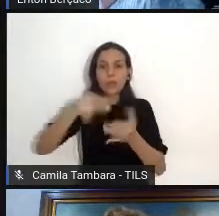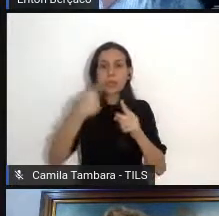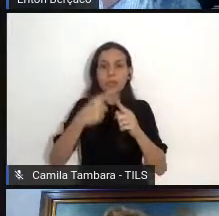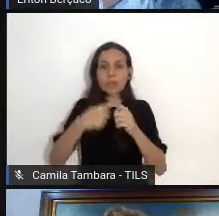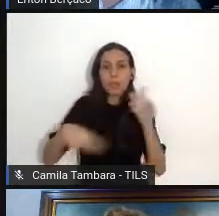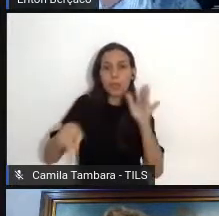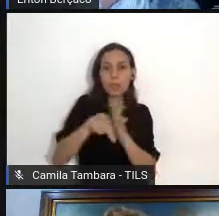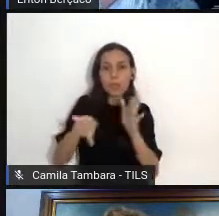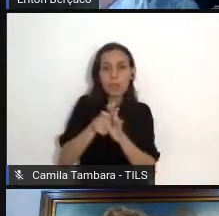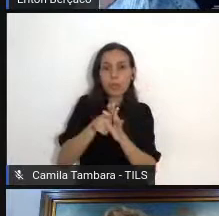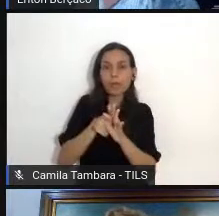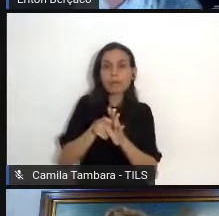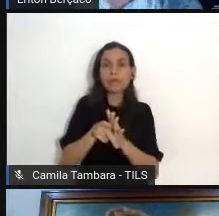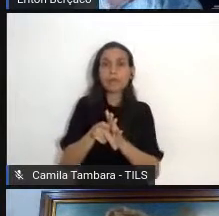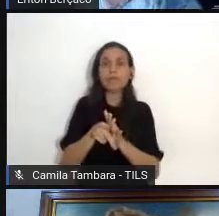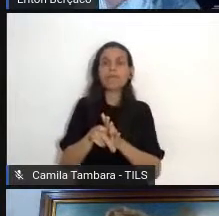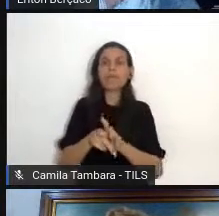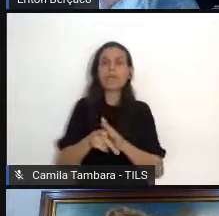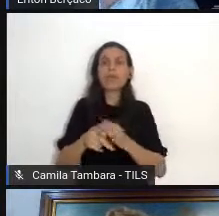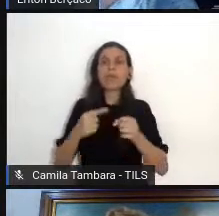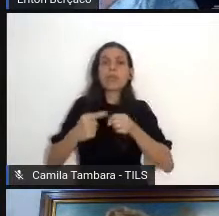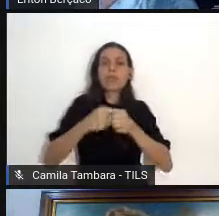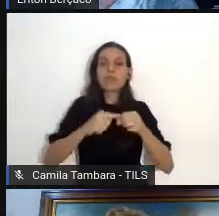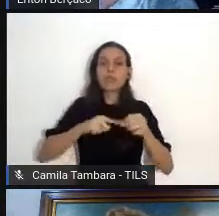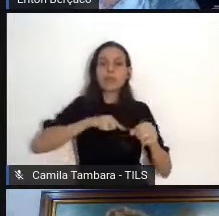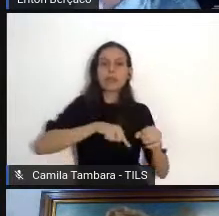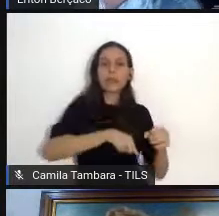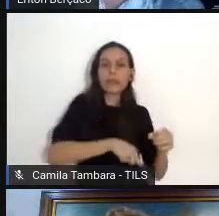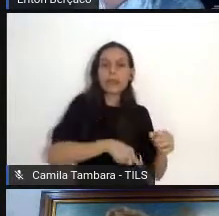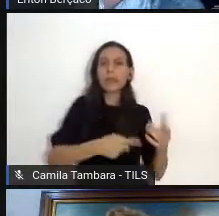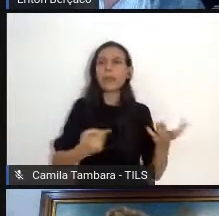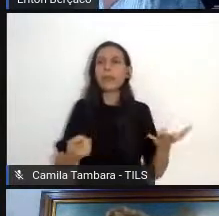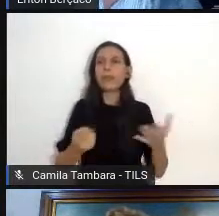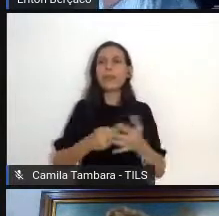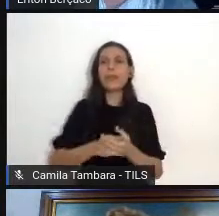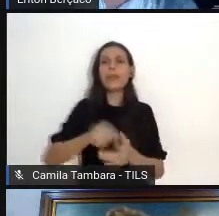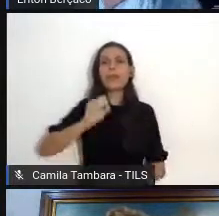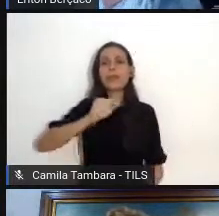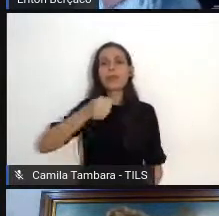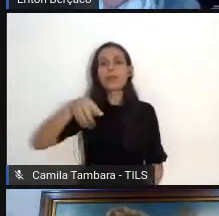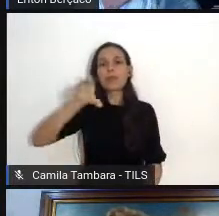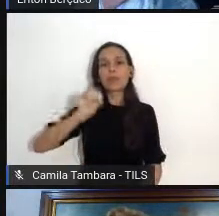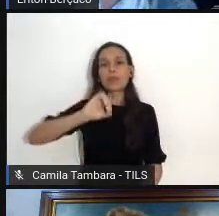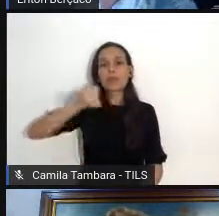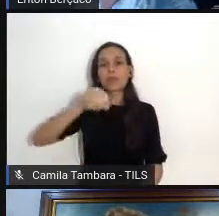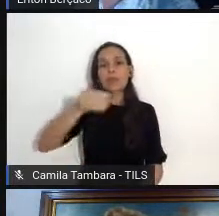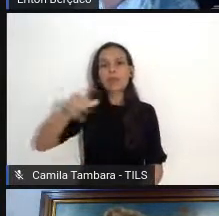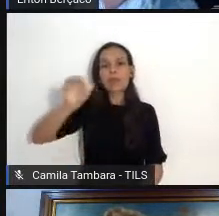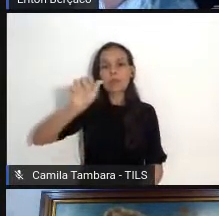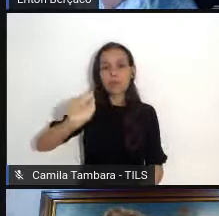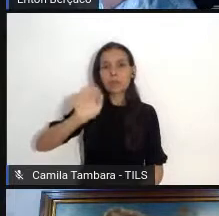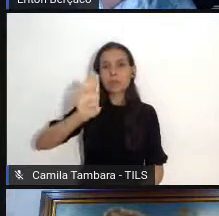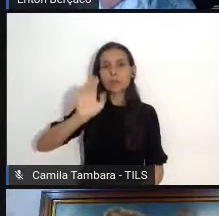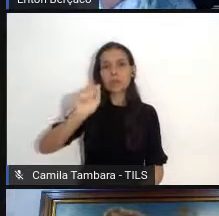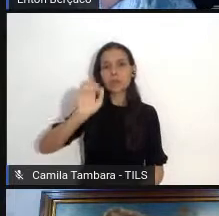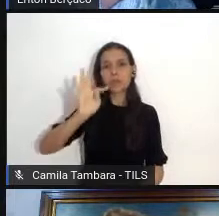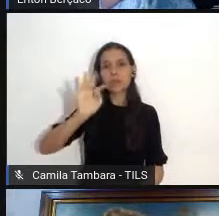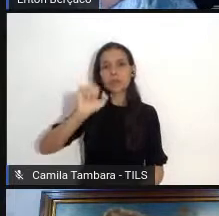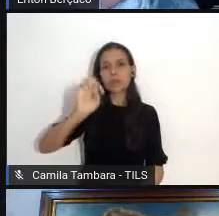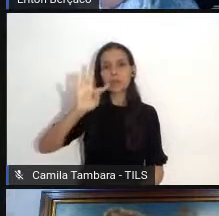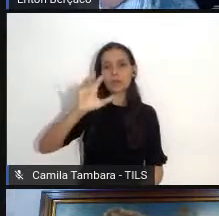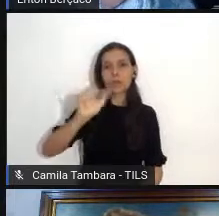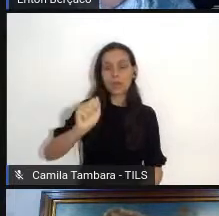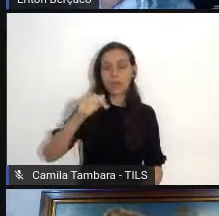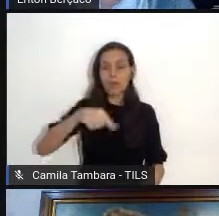é cidade de interior, com padroeiro, festeiro, que é São João Batista. As festas, esse ano não pôde ter festa de São João Batista, mas